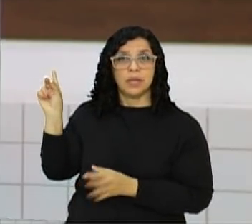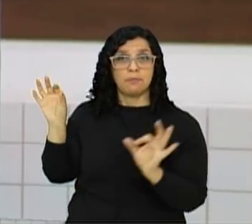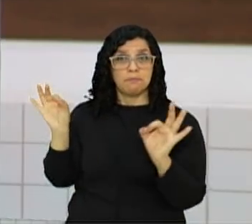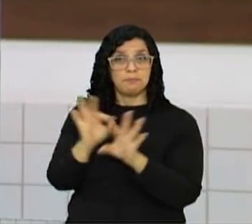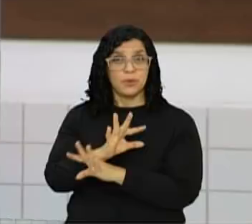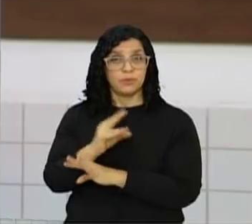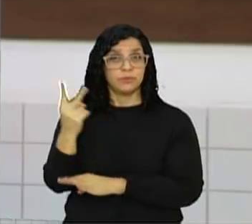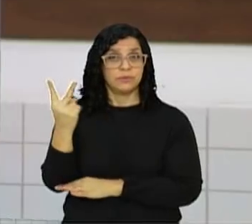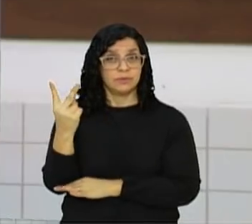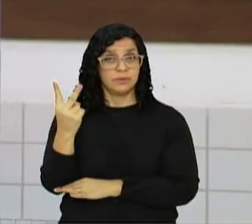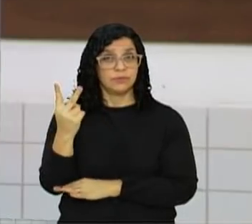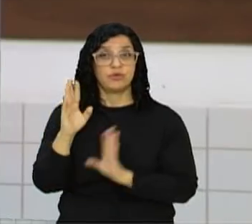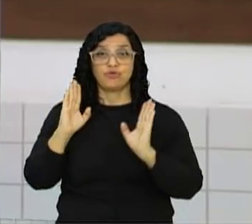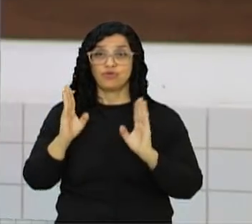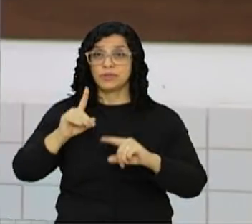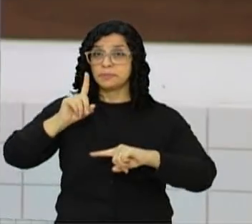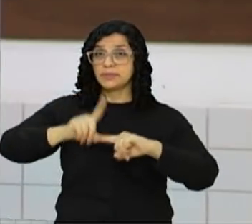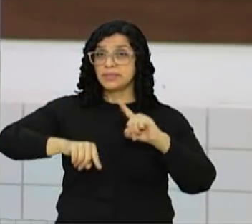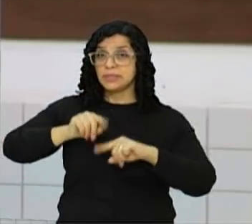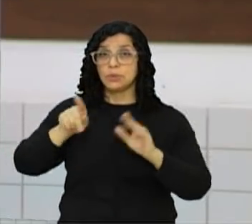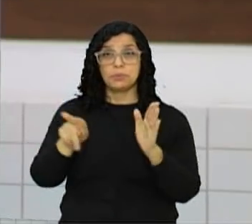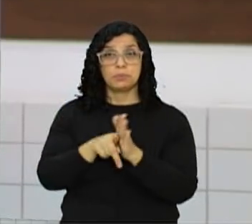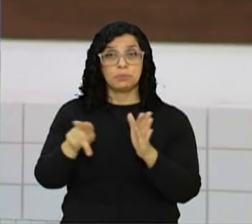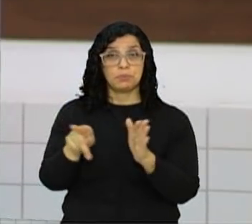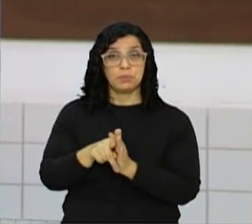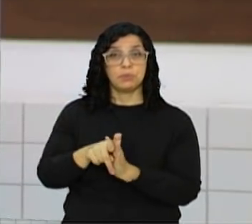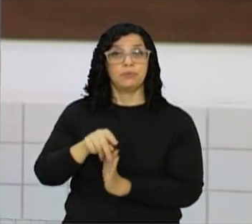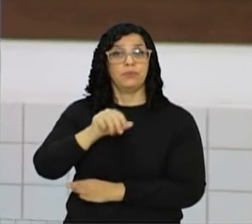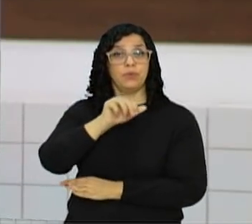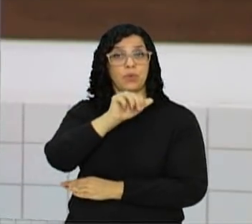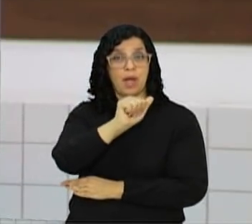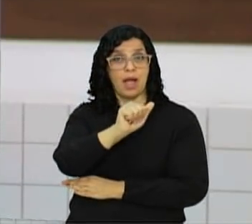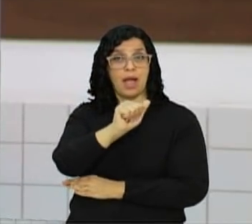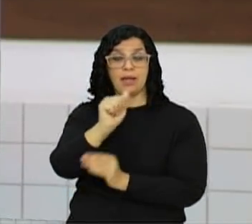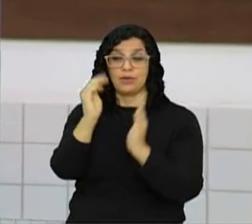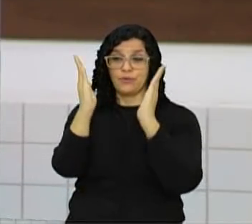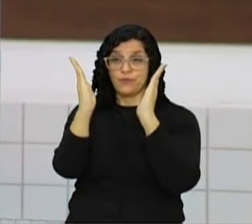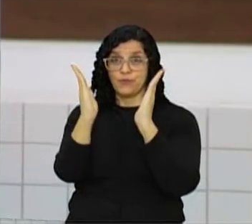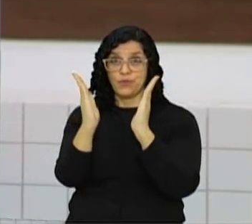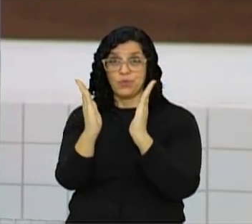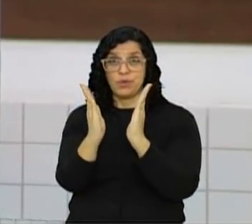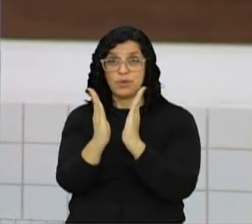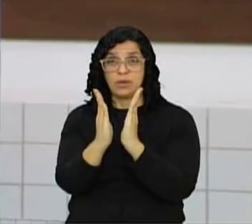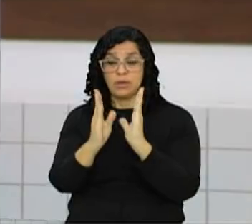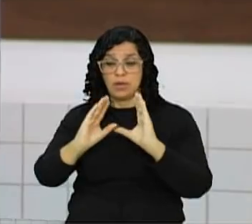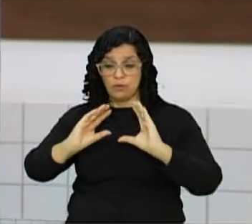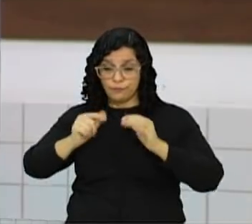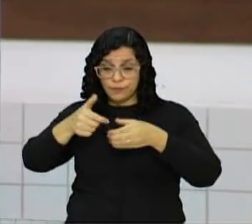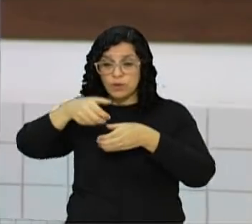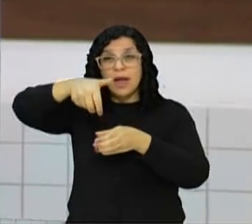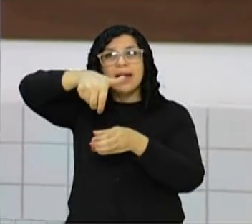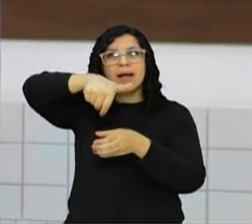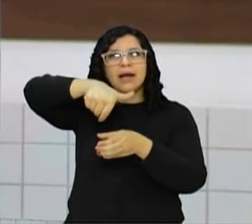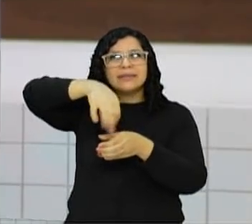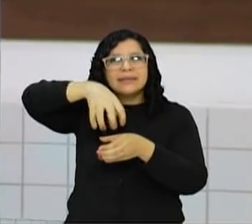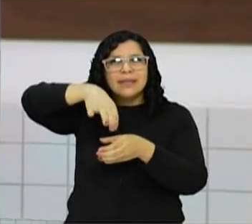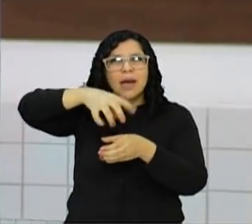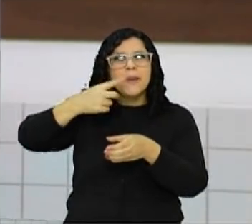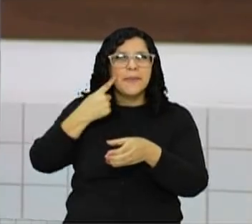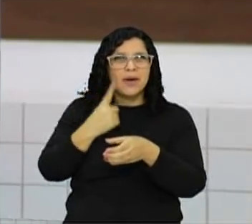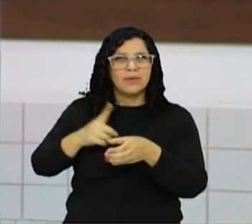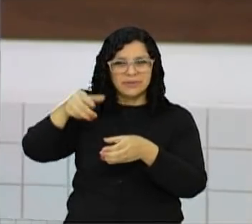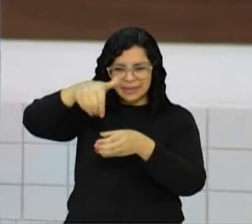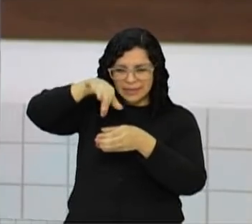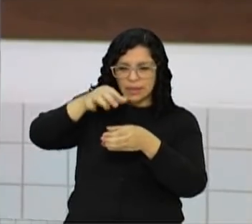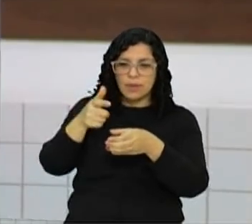etapa. Peguei a parte A da garrafa, que parece um funil, viro com a boca para